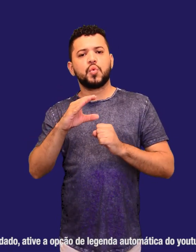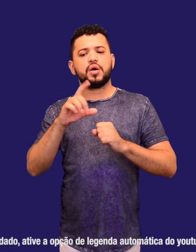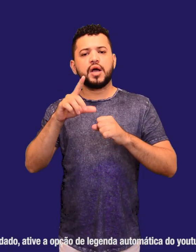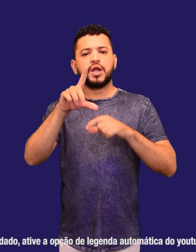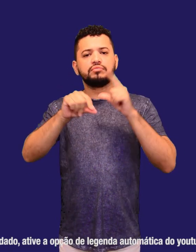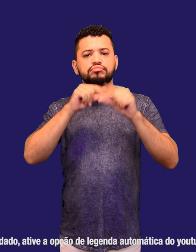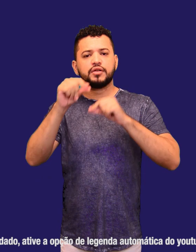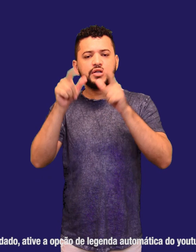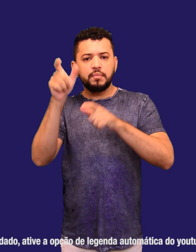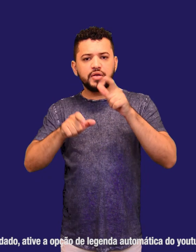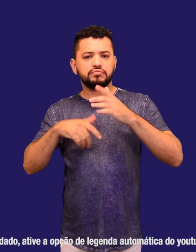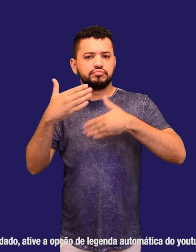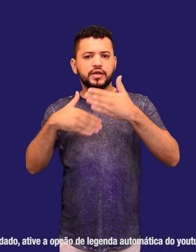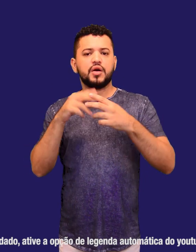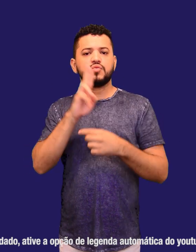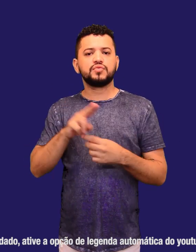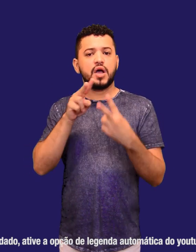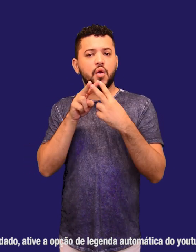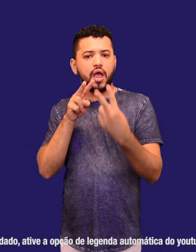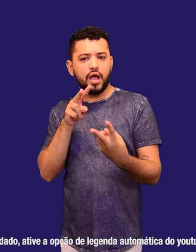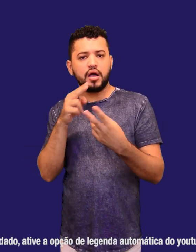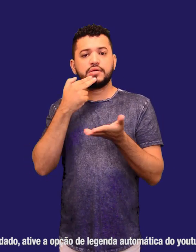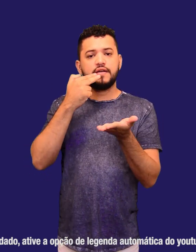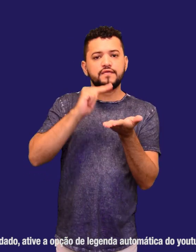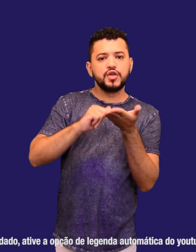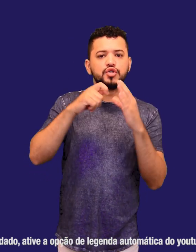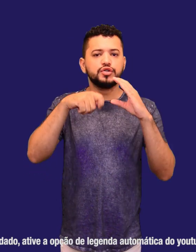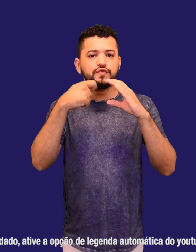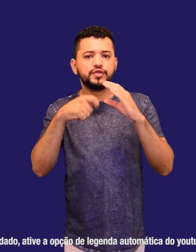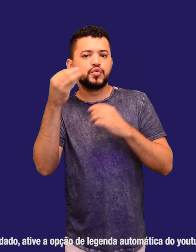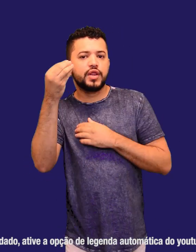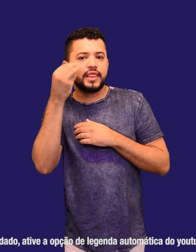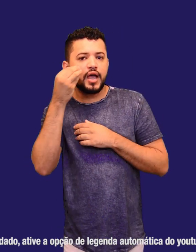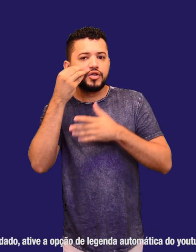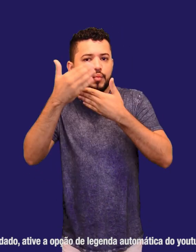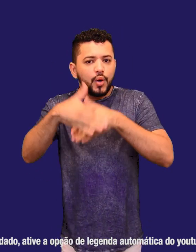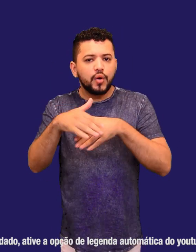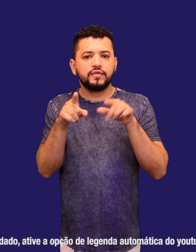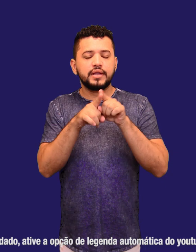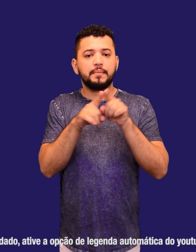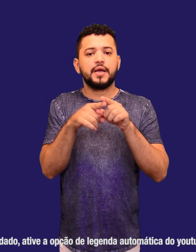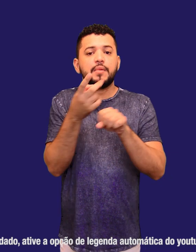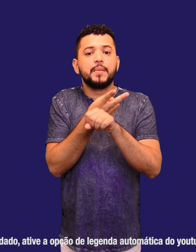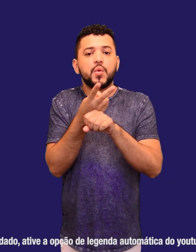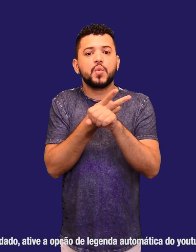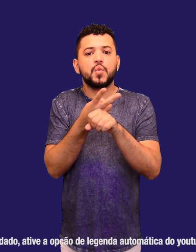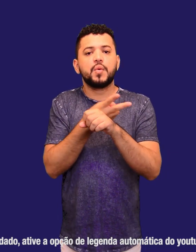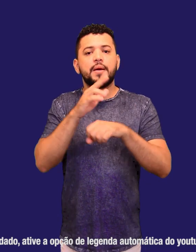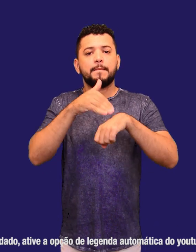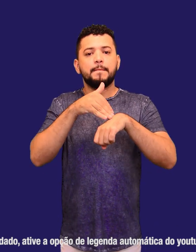seletivo, inclusive entrevista online, envio de vídeos, testes, além de contar com uma busca mais assertiva